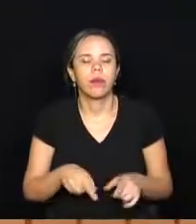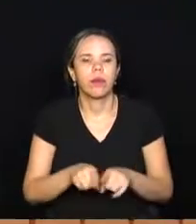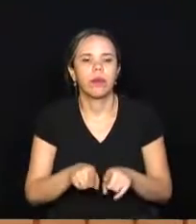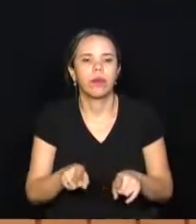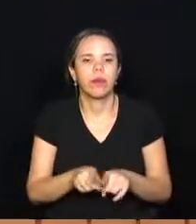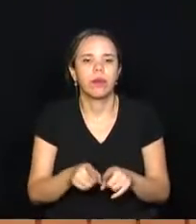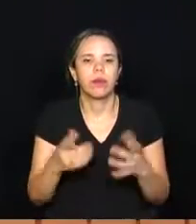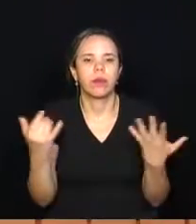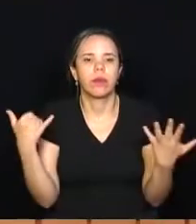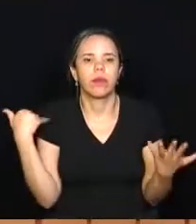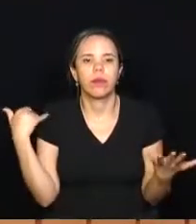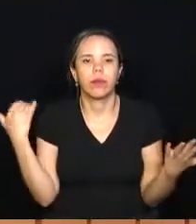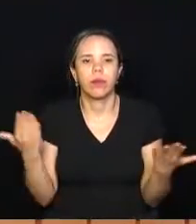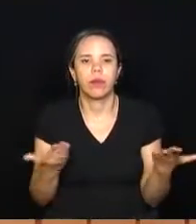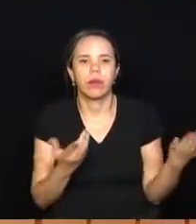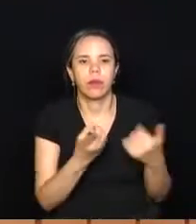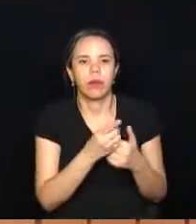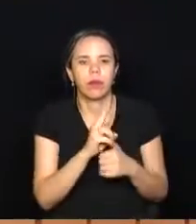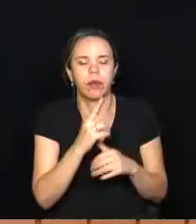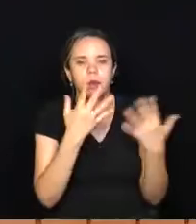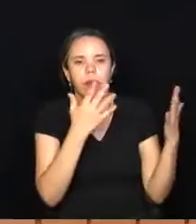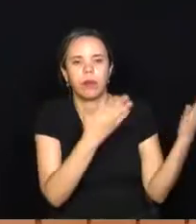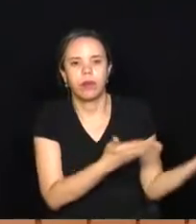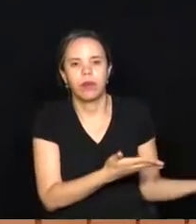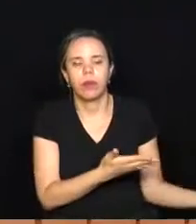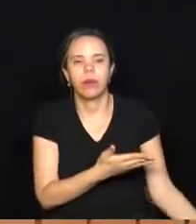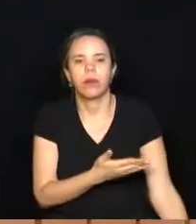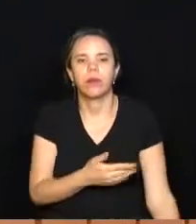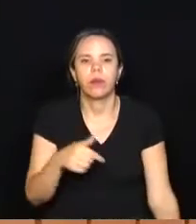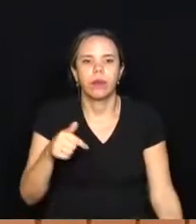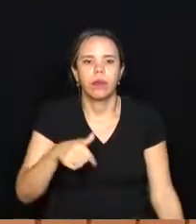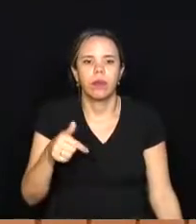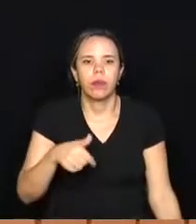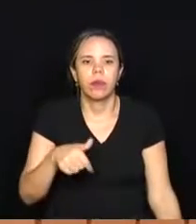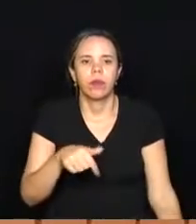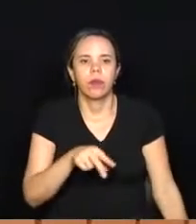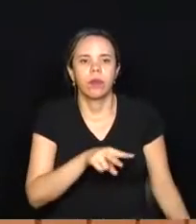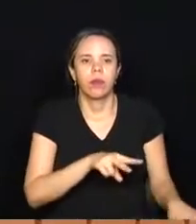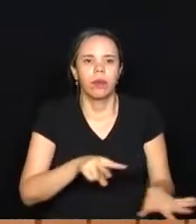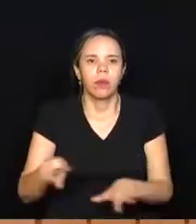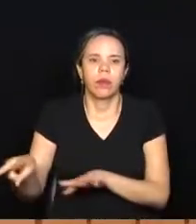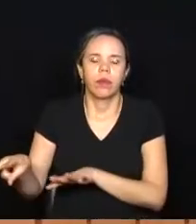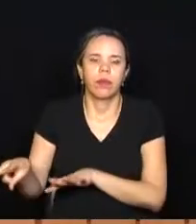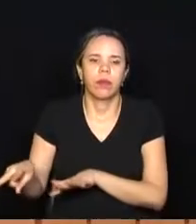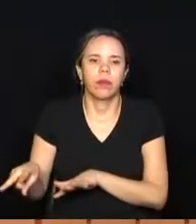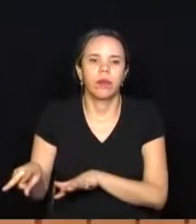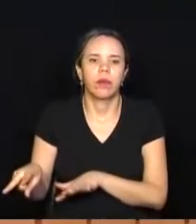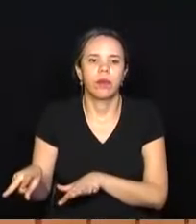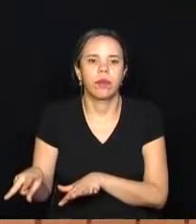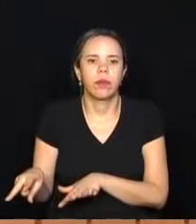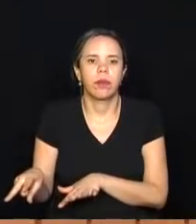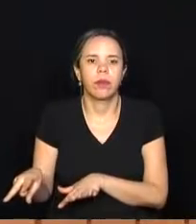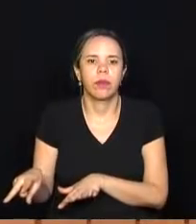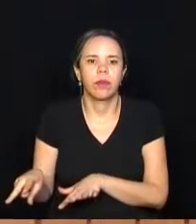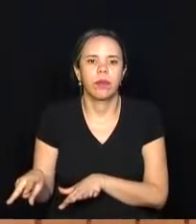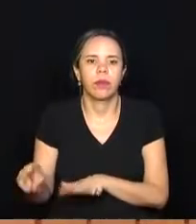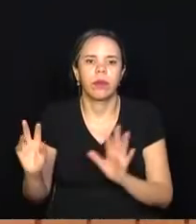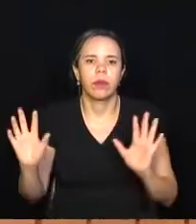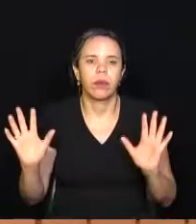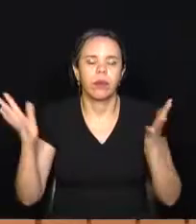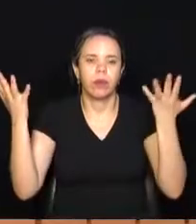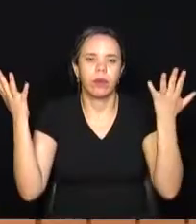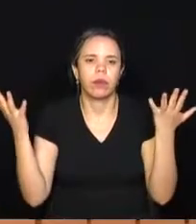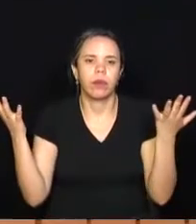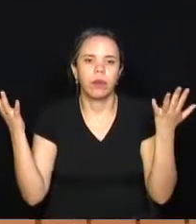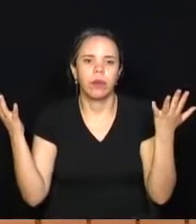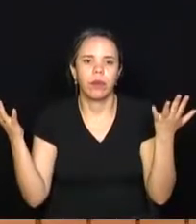fazendo aniversário hoje, parabéns. E esta é uma semana que nós estamos na semana em